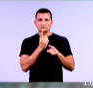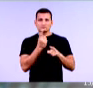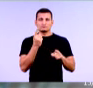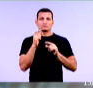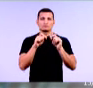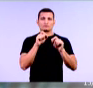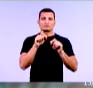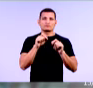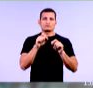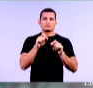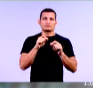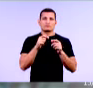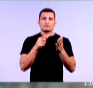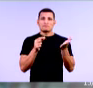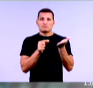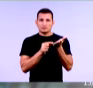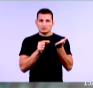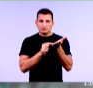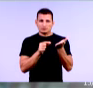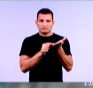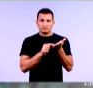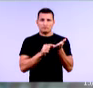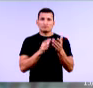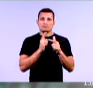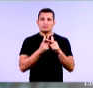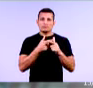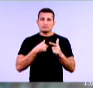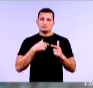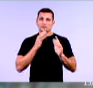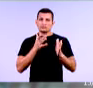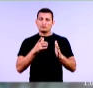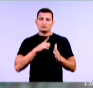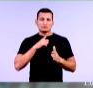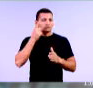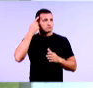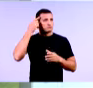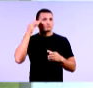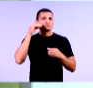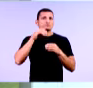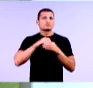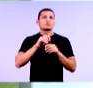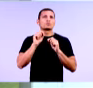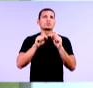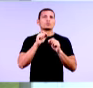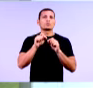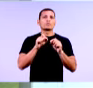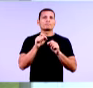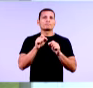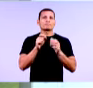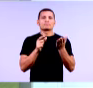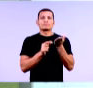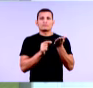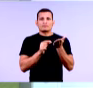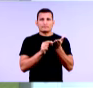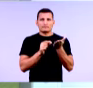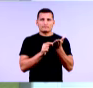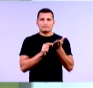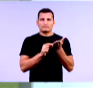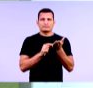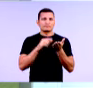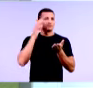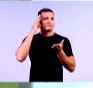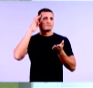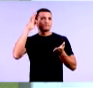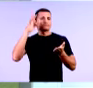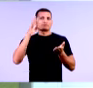o que é um pendrive porque eu já tenho na minha cabeça o que seria um pendrive. Vamos imaginar que